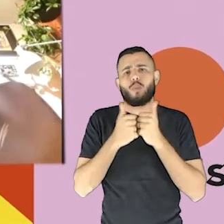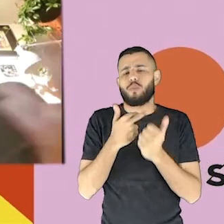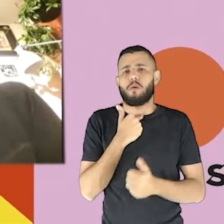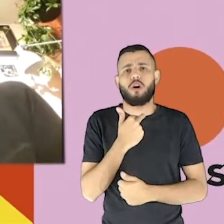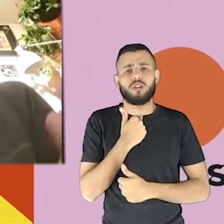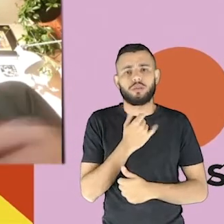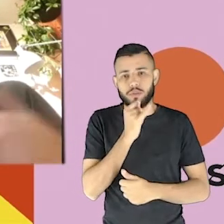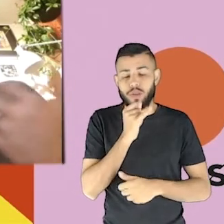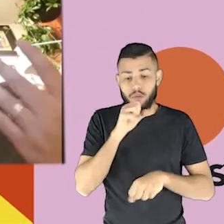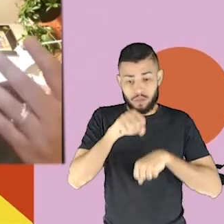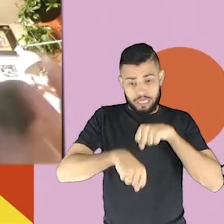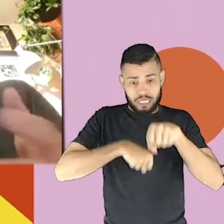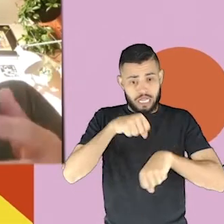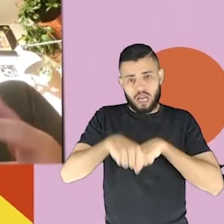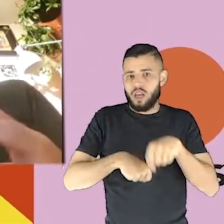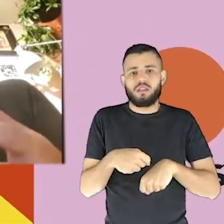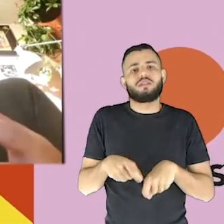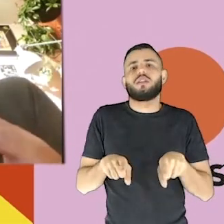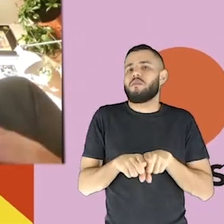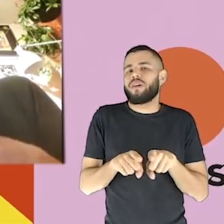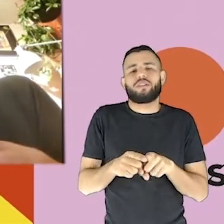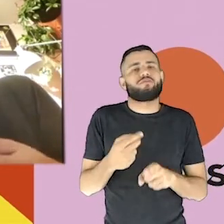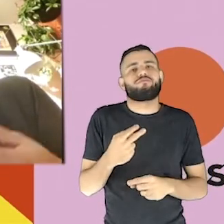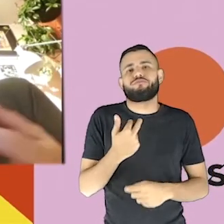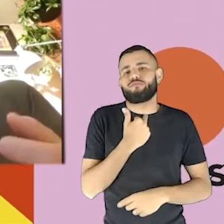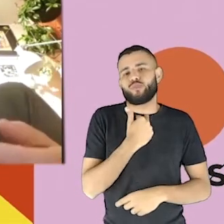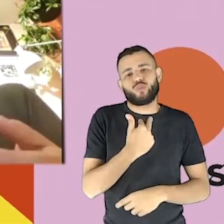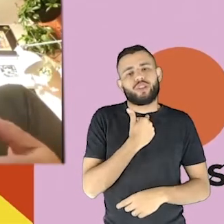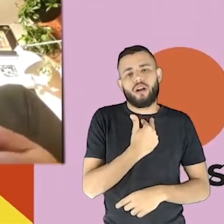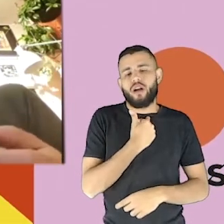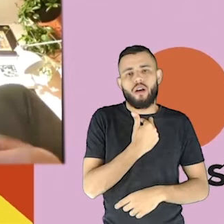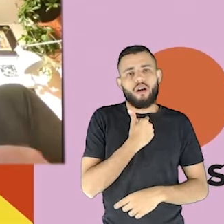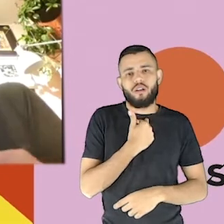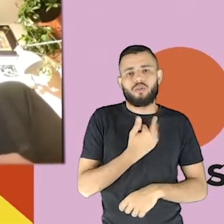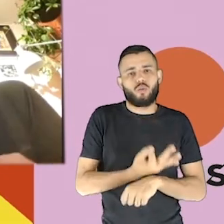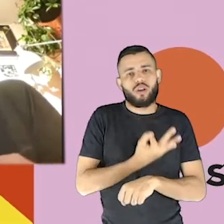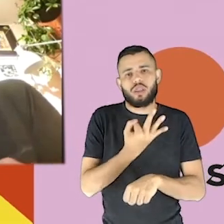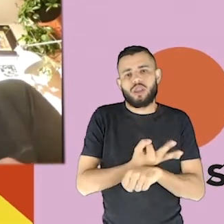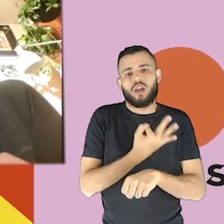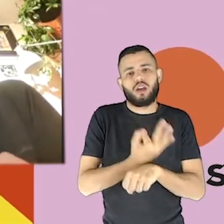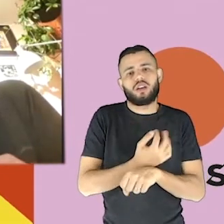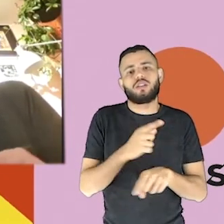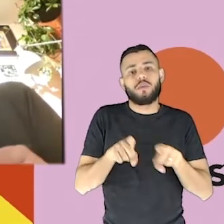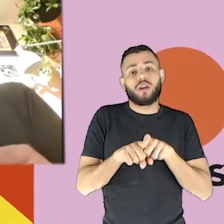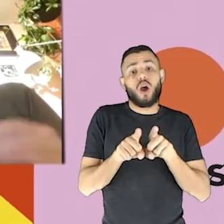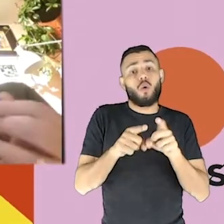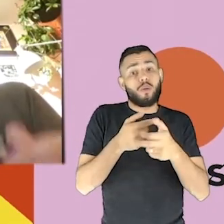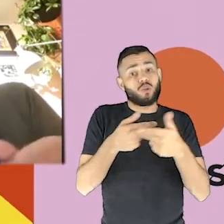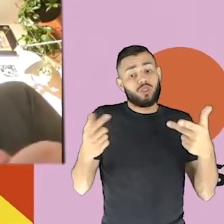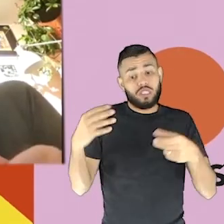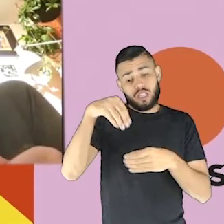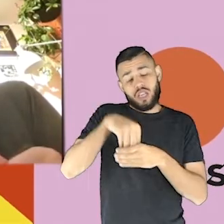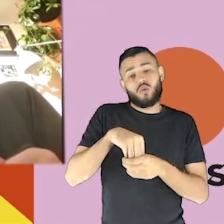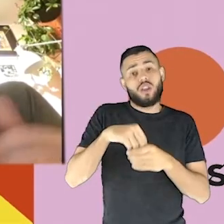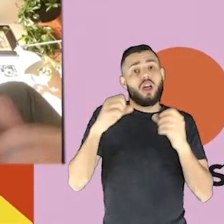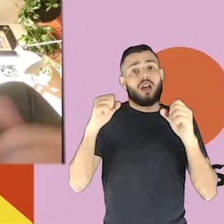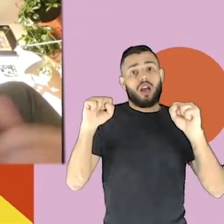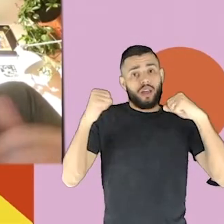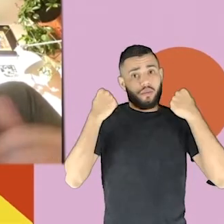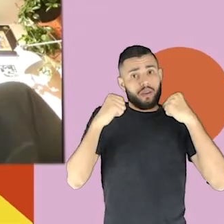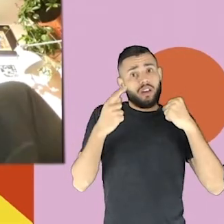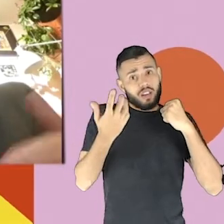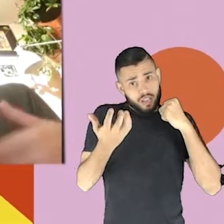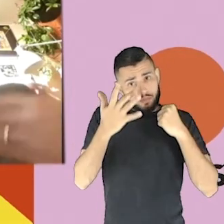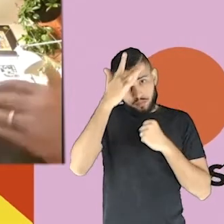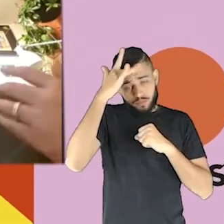se dizer, então vamos andar de bicicleta. A bicicleta também não é preparada para sustentar, me preocupa até se alguns equipamentos dentro das academias querem tanto